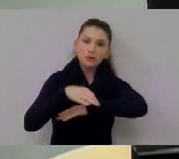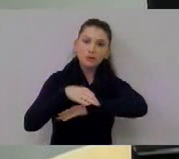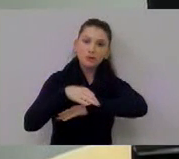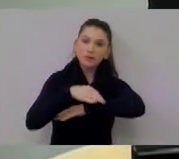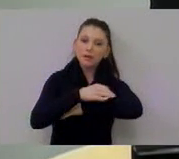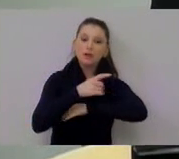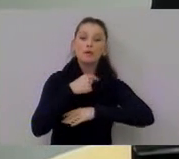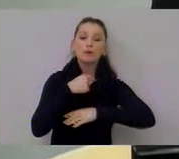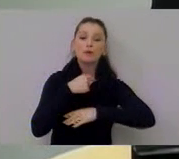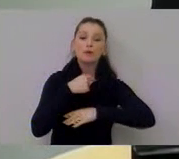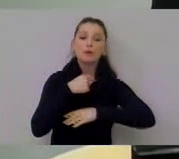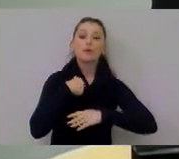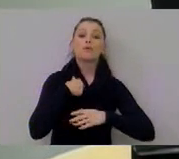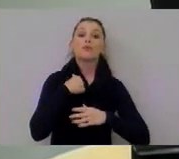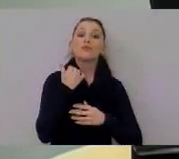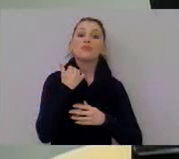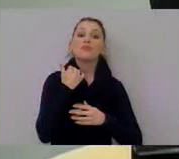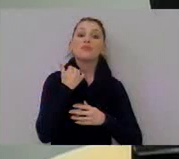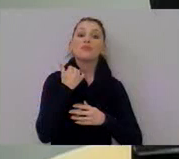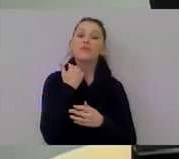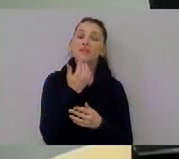isso aí ia acabar.